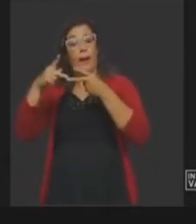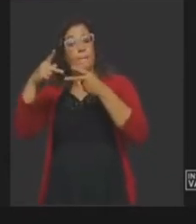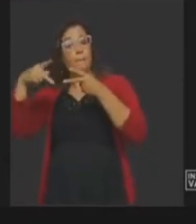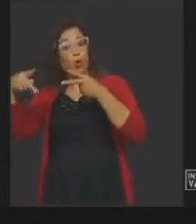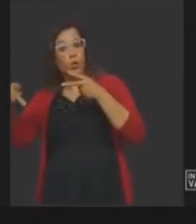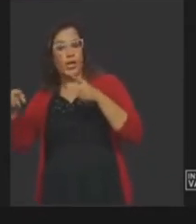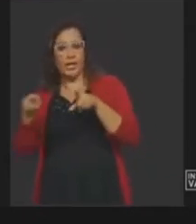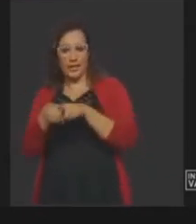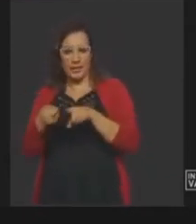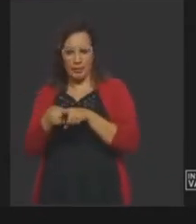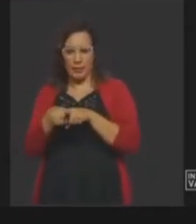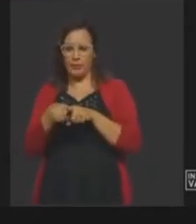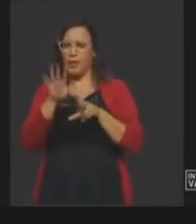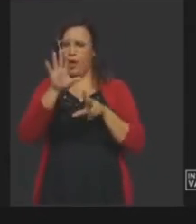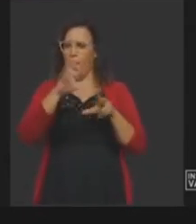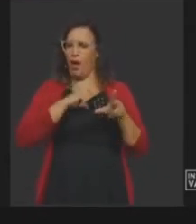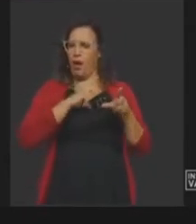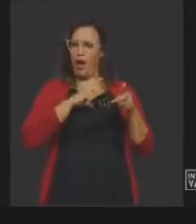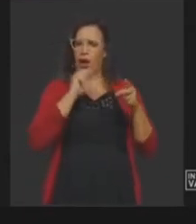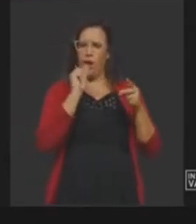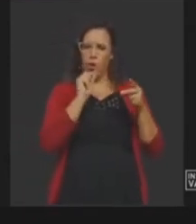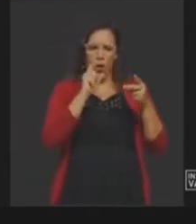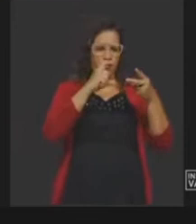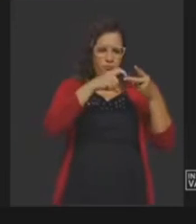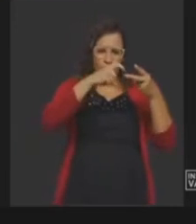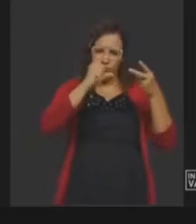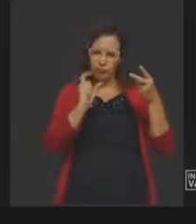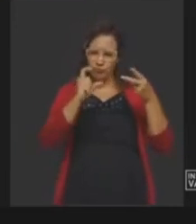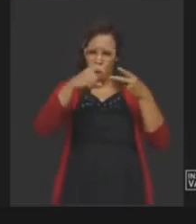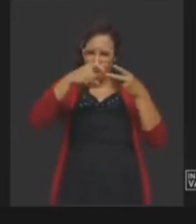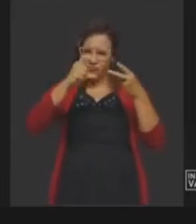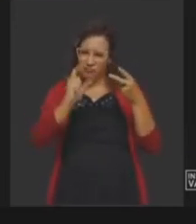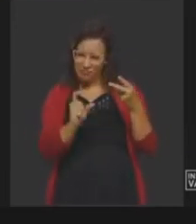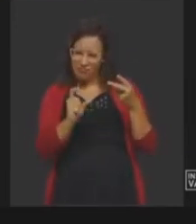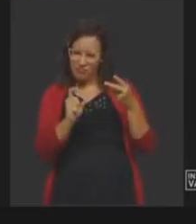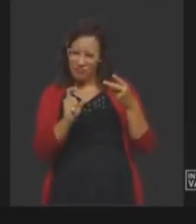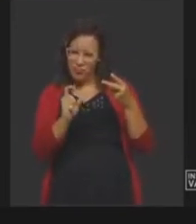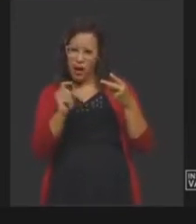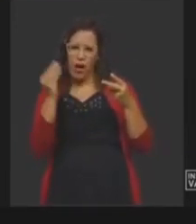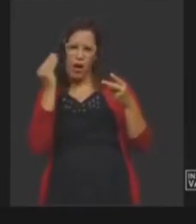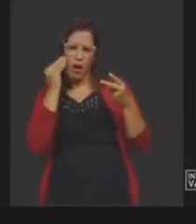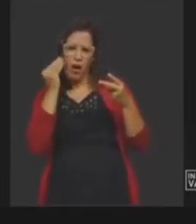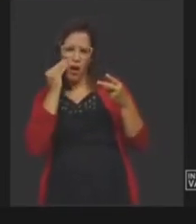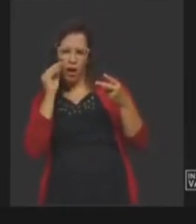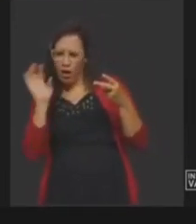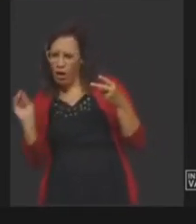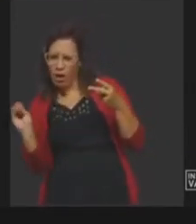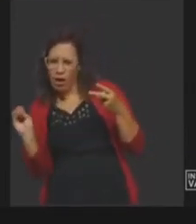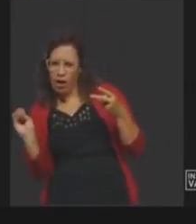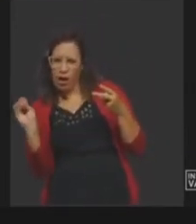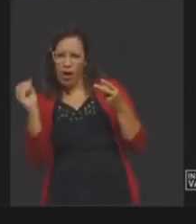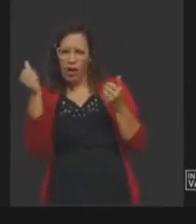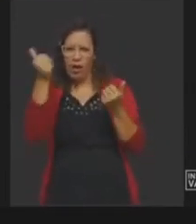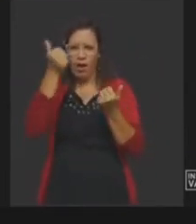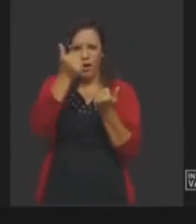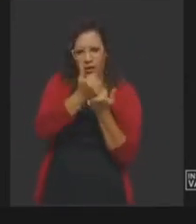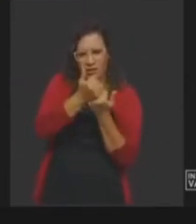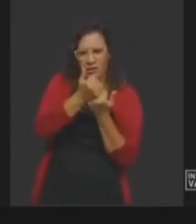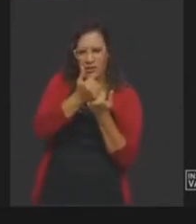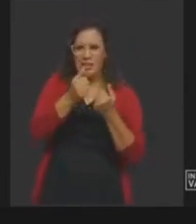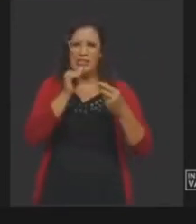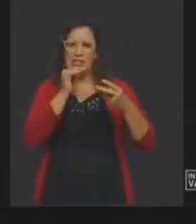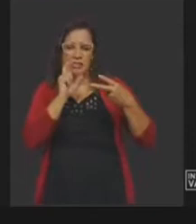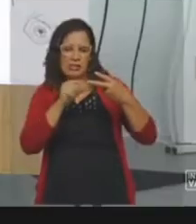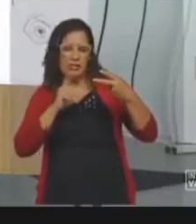transferindo determinado gene, né, funcional, para substituir um outro que seja defeituoso ou ausente em